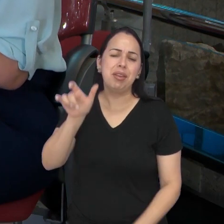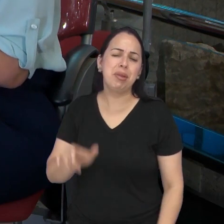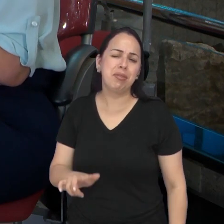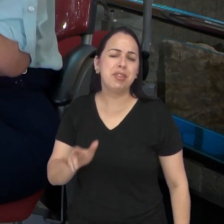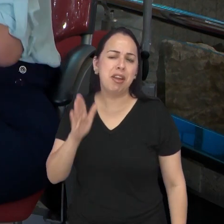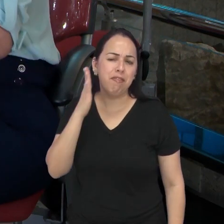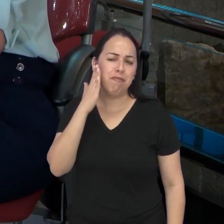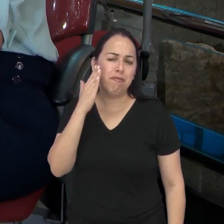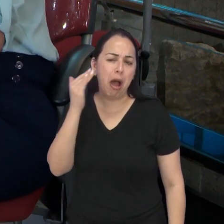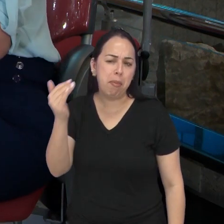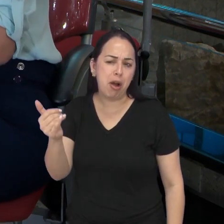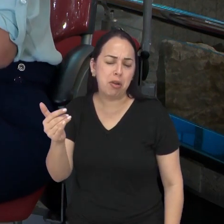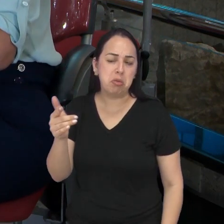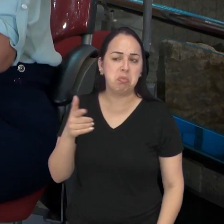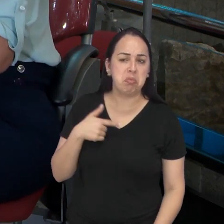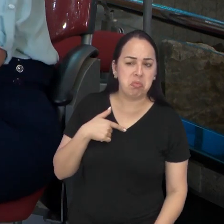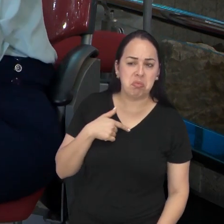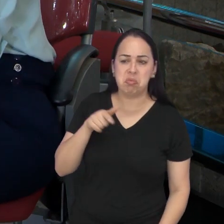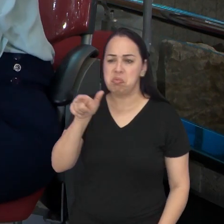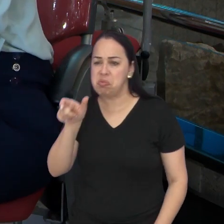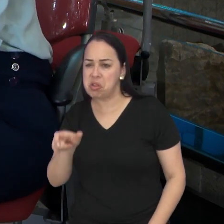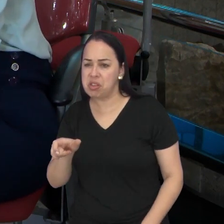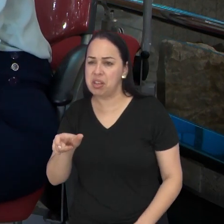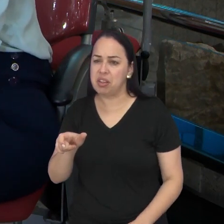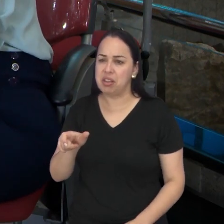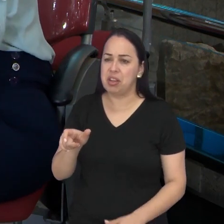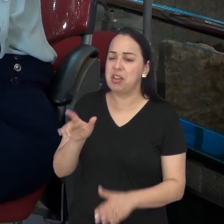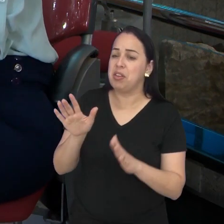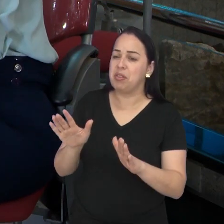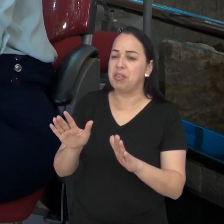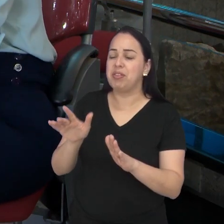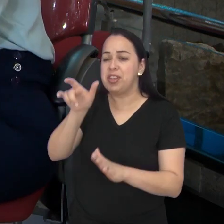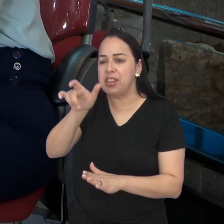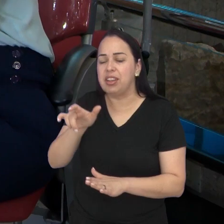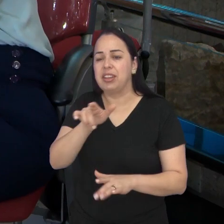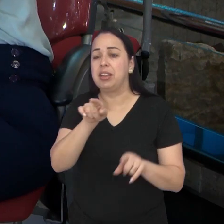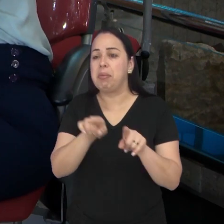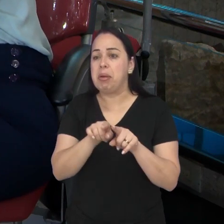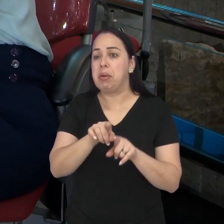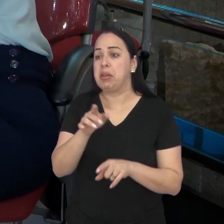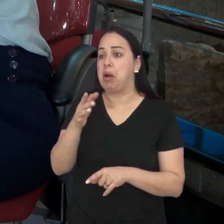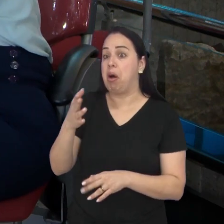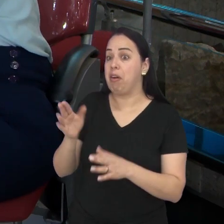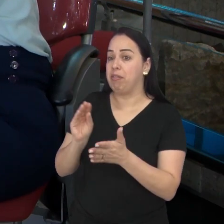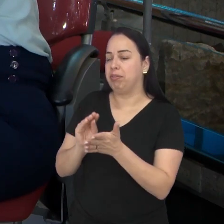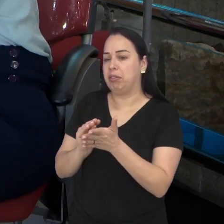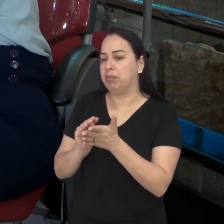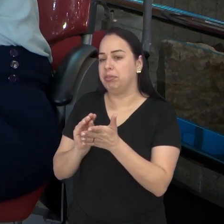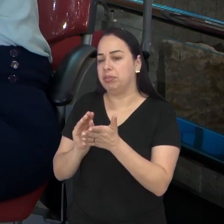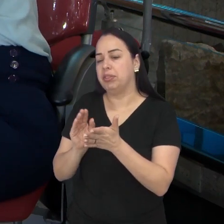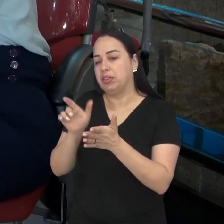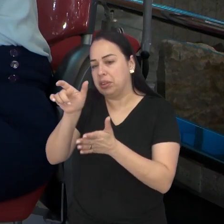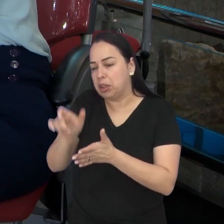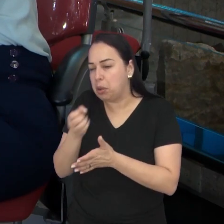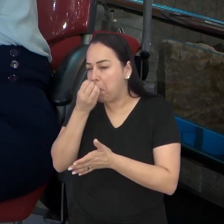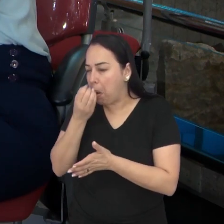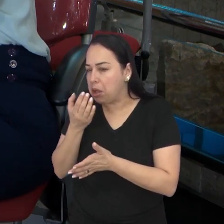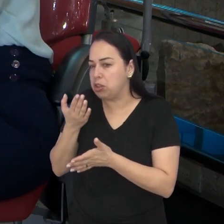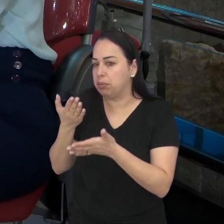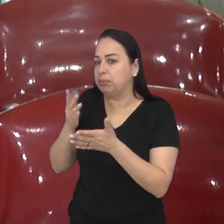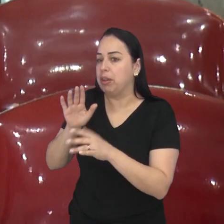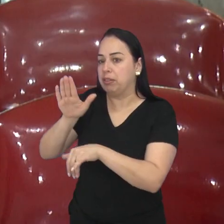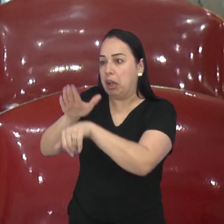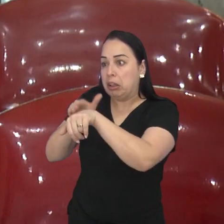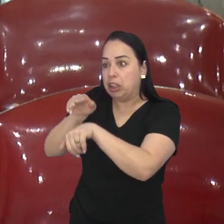ficou meio que, você, o senhor, vou lá chamar ele de você em casa fala assim, olha o desrespeito, tudo bem te chamar de você de vez em quando?